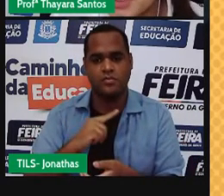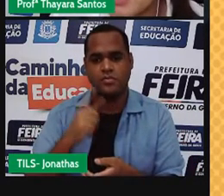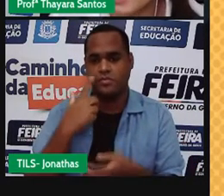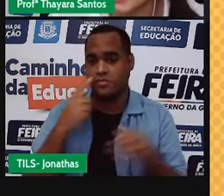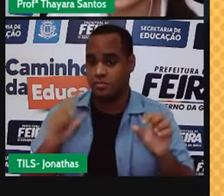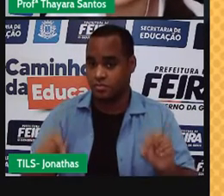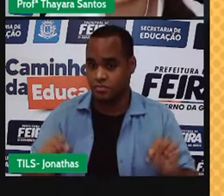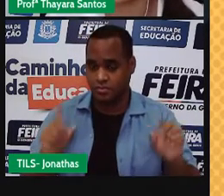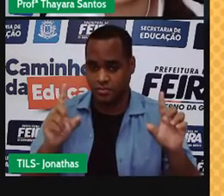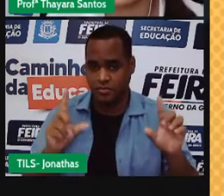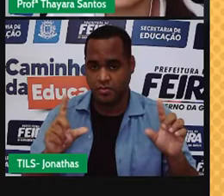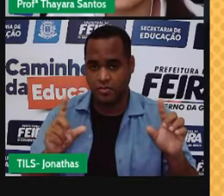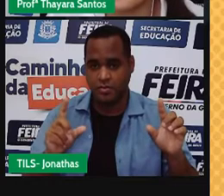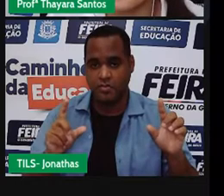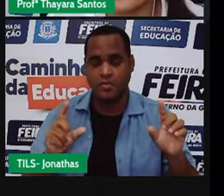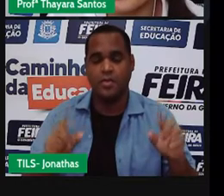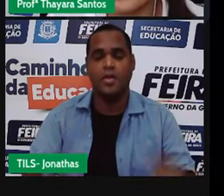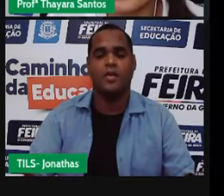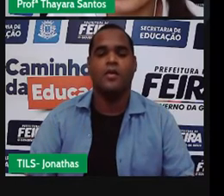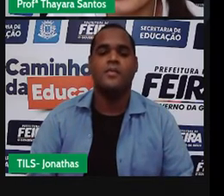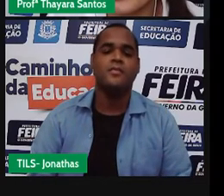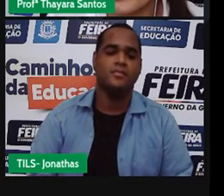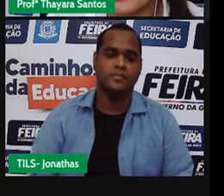aqui que eu vou mostrar para vocês